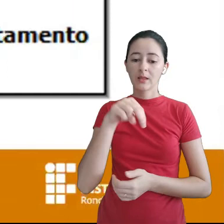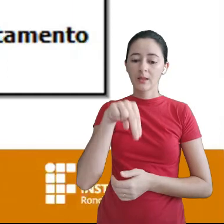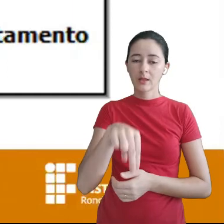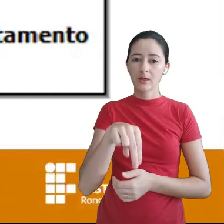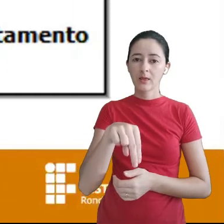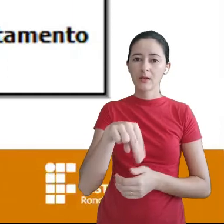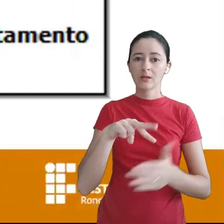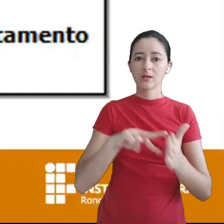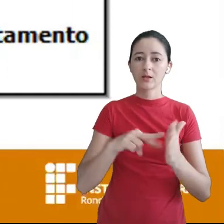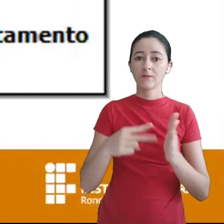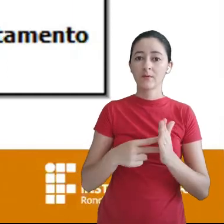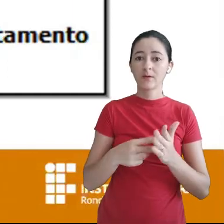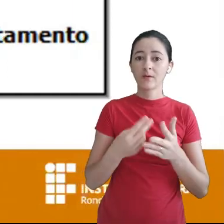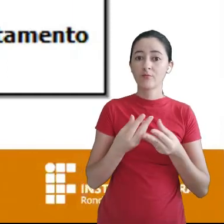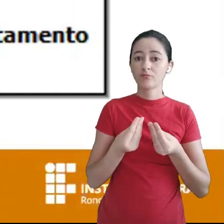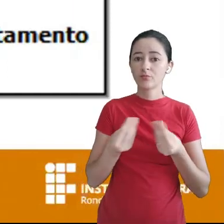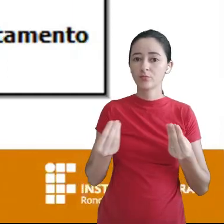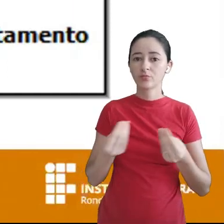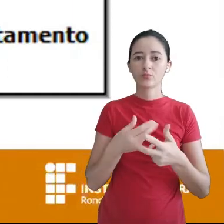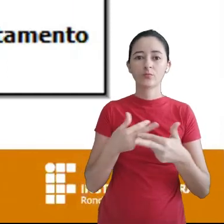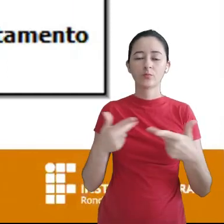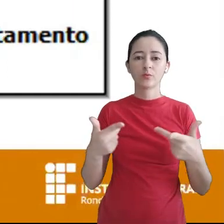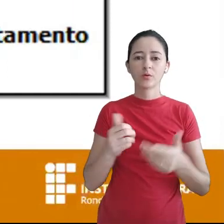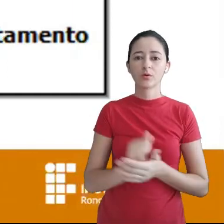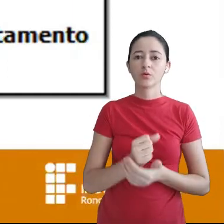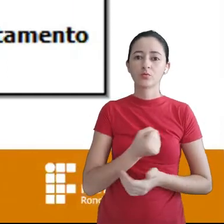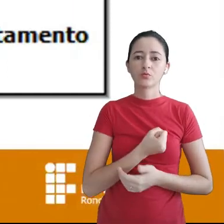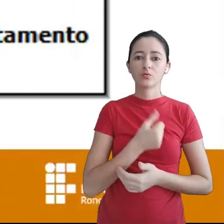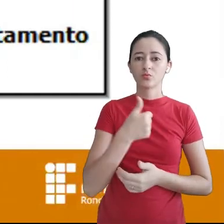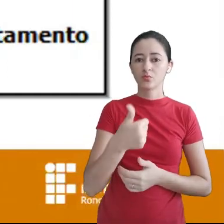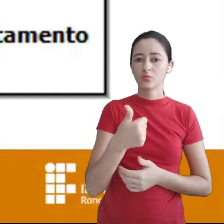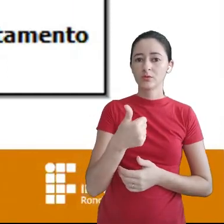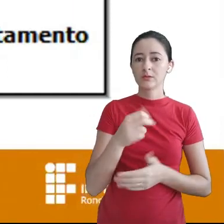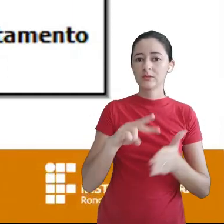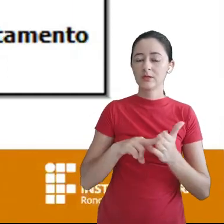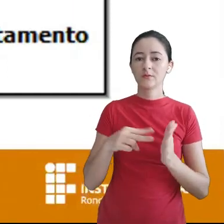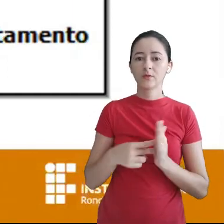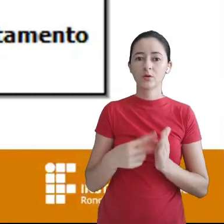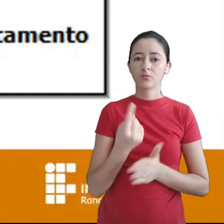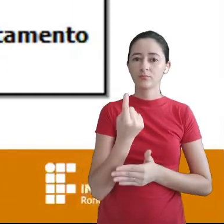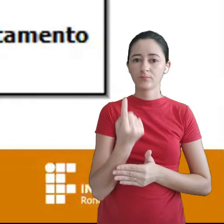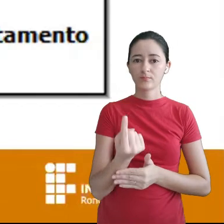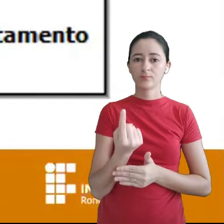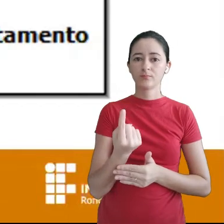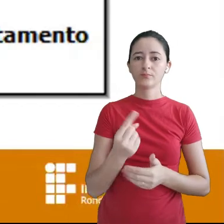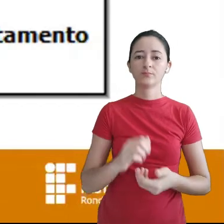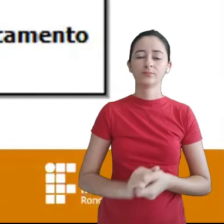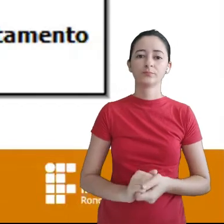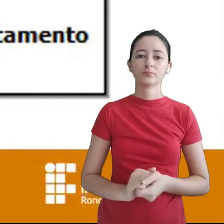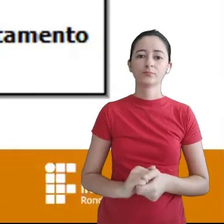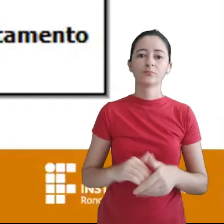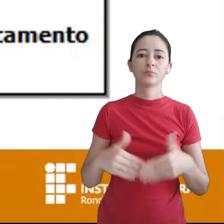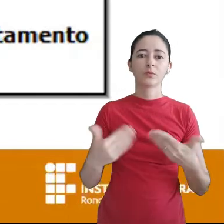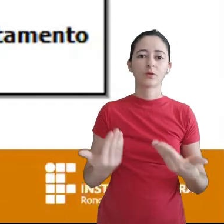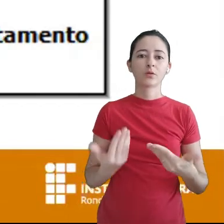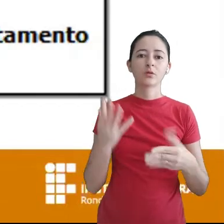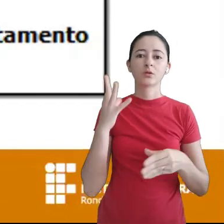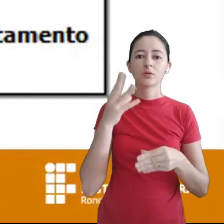Lembra que eu falei do N ou 1? N para muitos, 1 para 1. Então, o símbolo será 1.